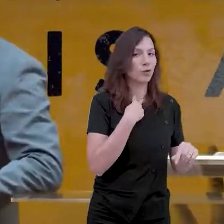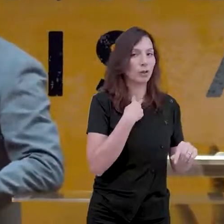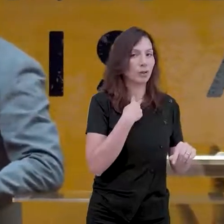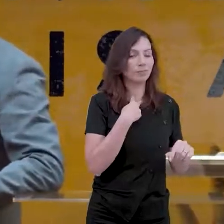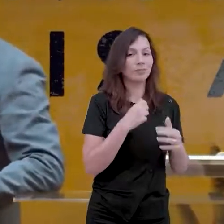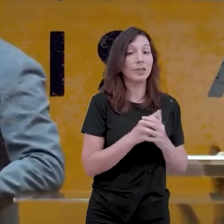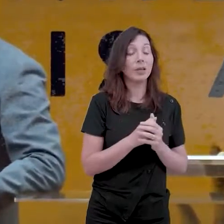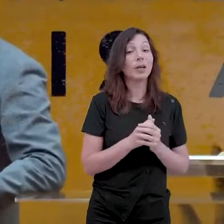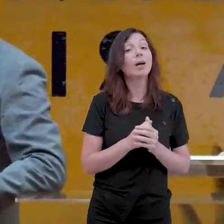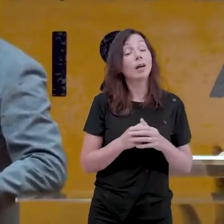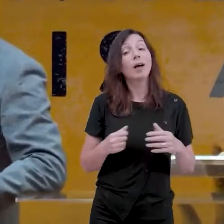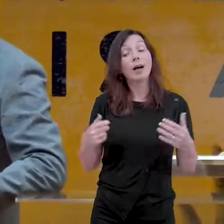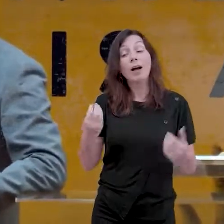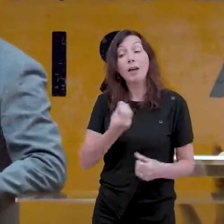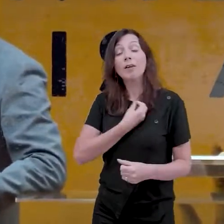precisa ouvir de novo.